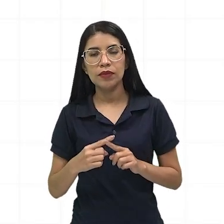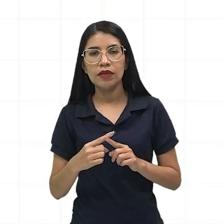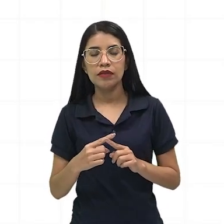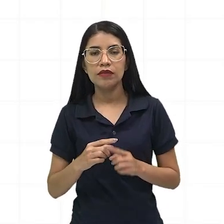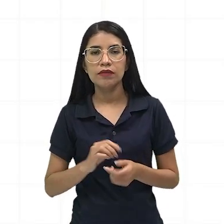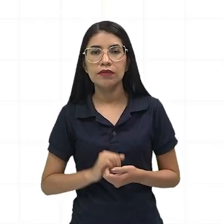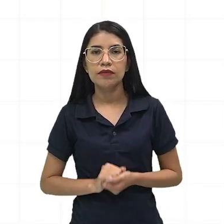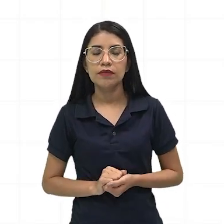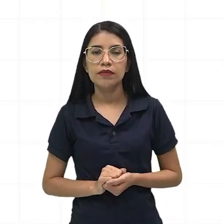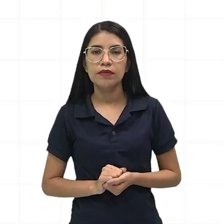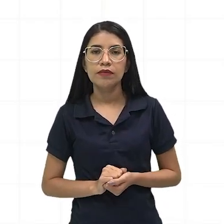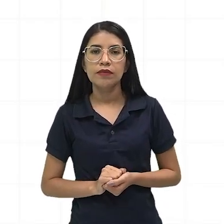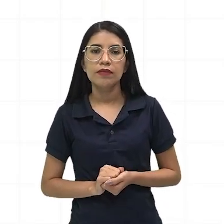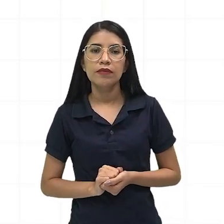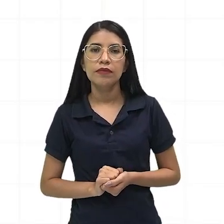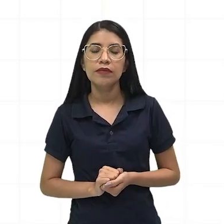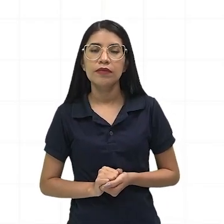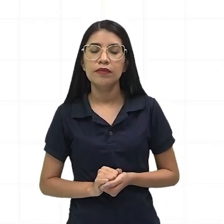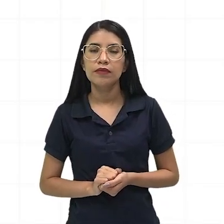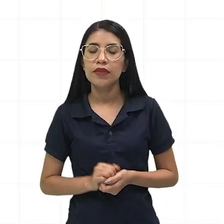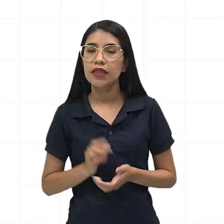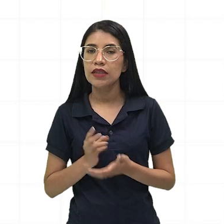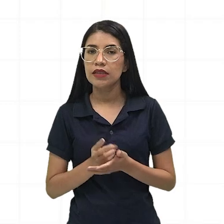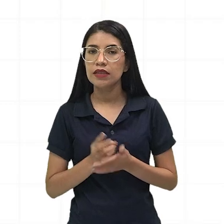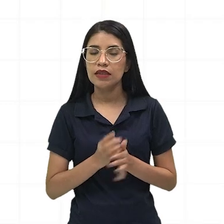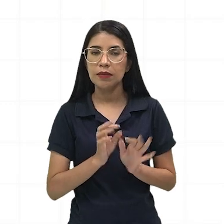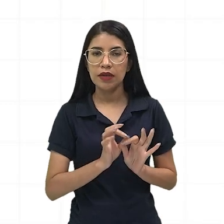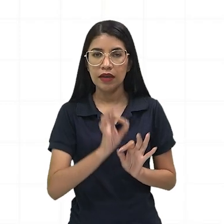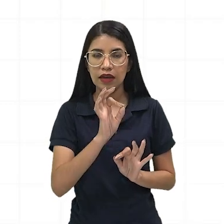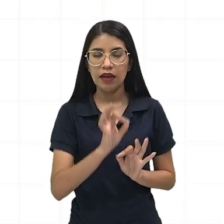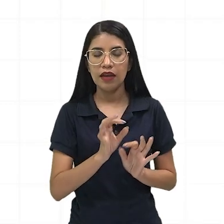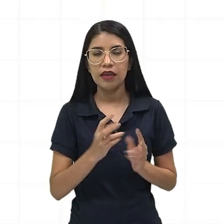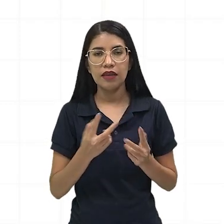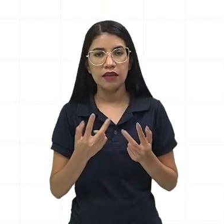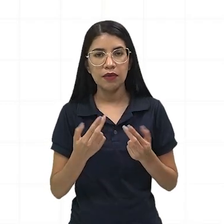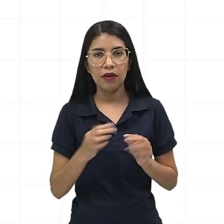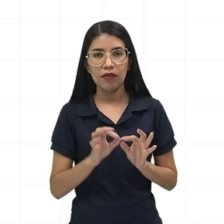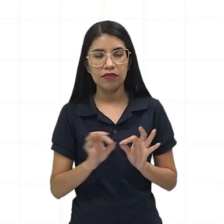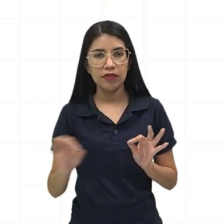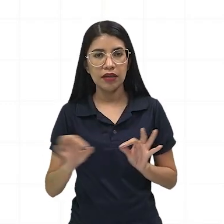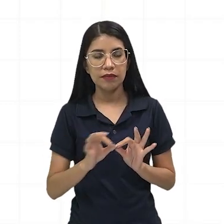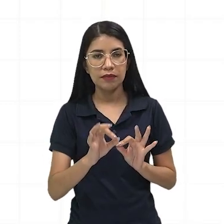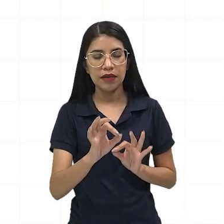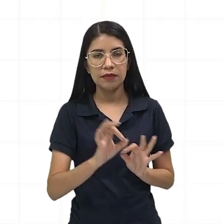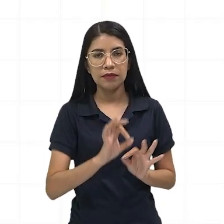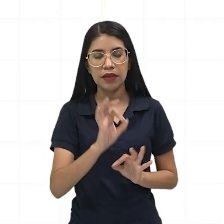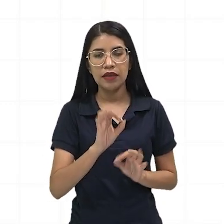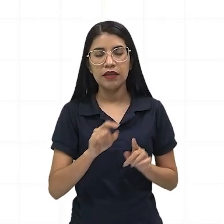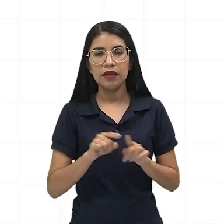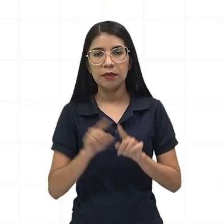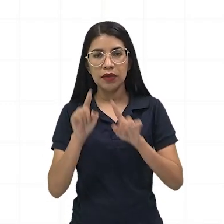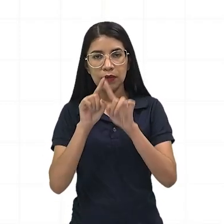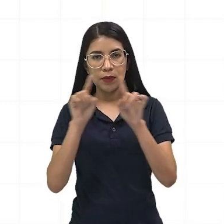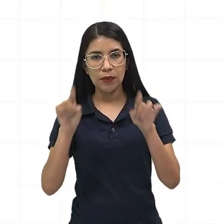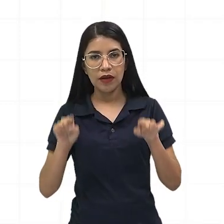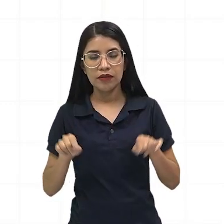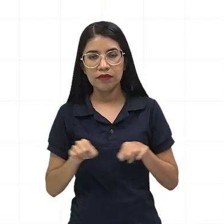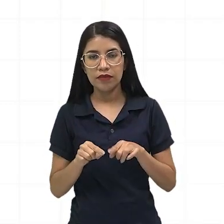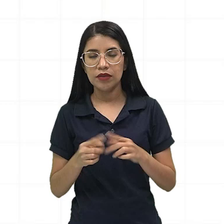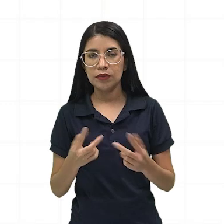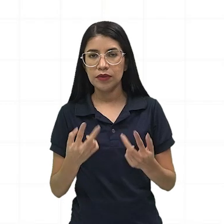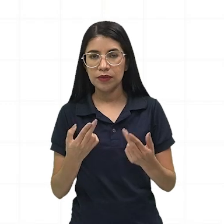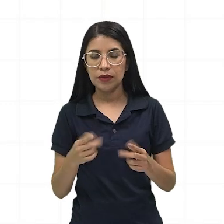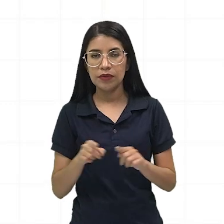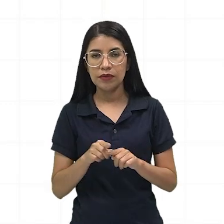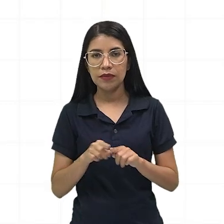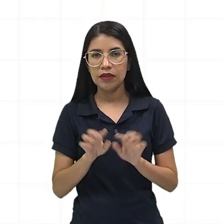1 decímetro. Quando nós falamos cubo, todas essas arestas têm a mesma medida. Que nem no quadrado, todos os lados têm a mesma medida. Aqui